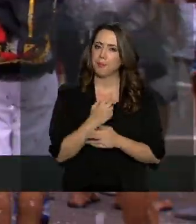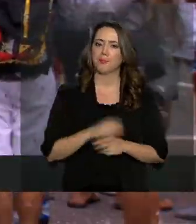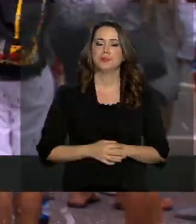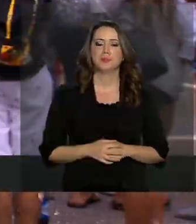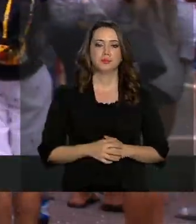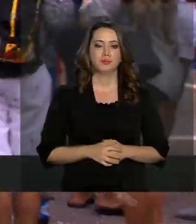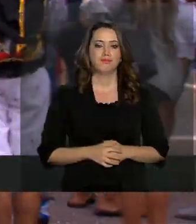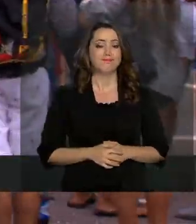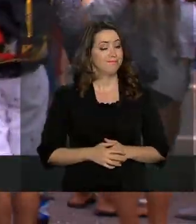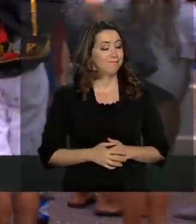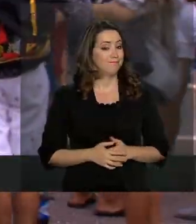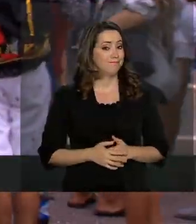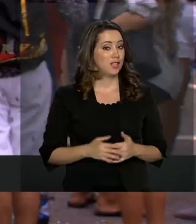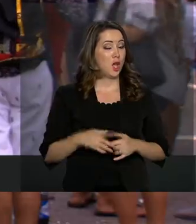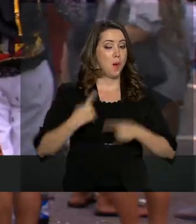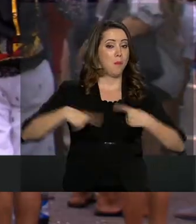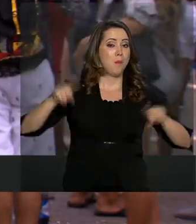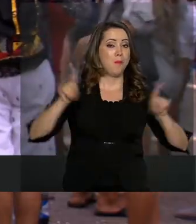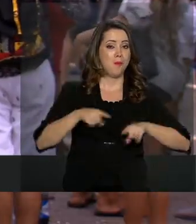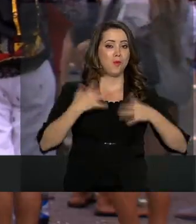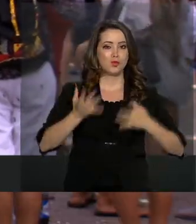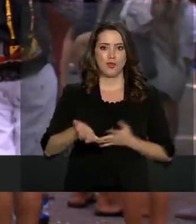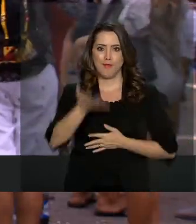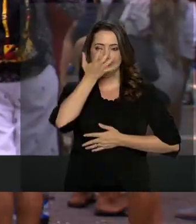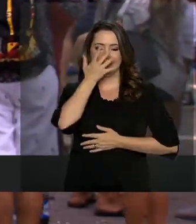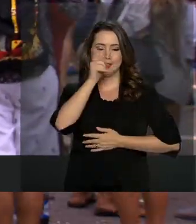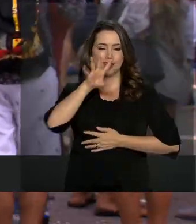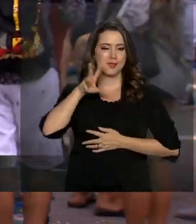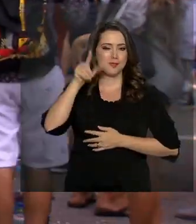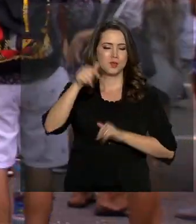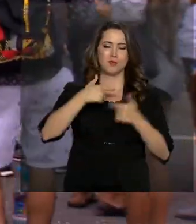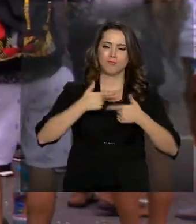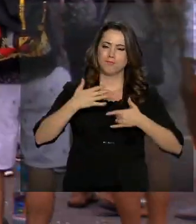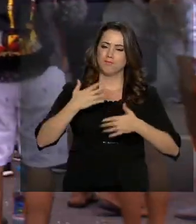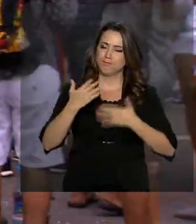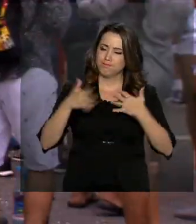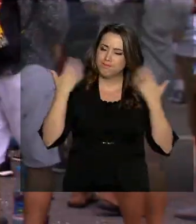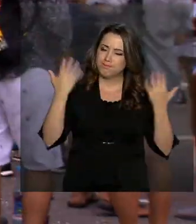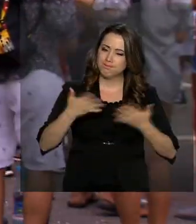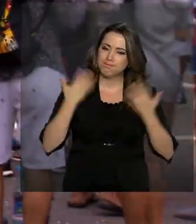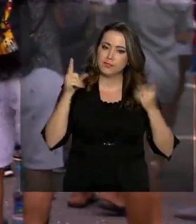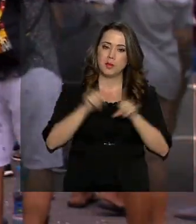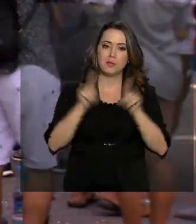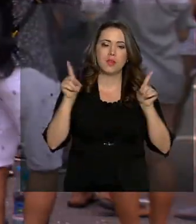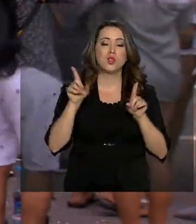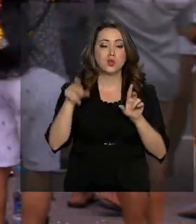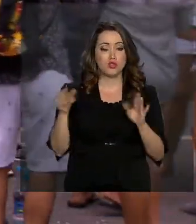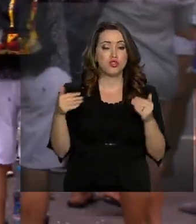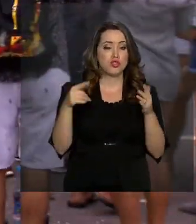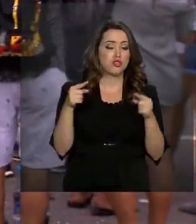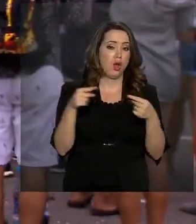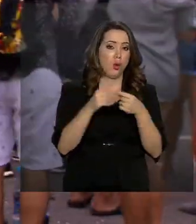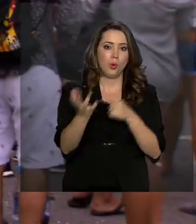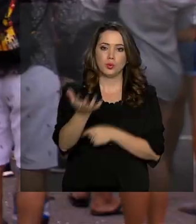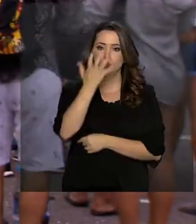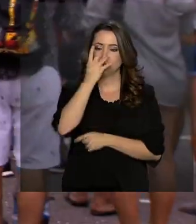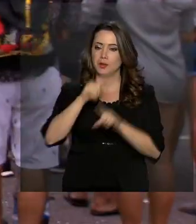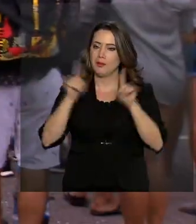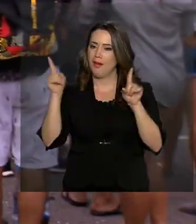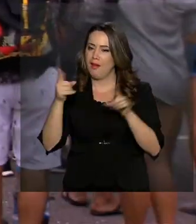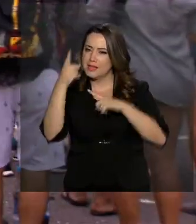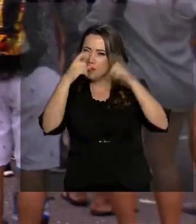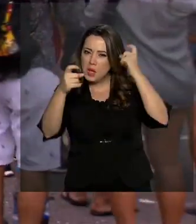muita animação. Ingredientes que combinam com o carnaval. O que não combina com a festa é a violência sexual contra